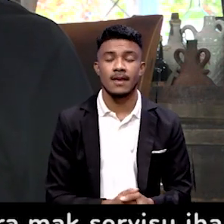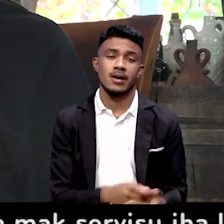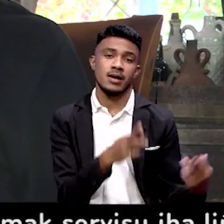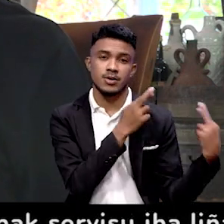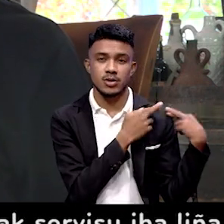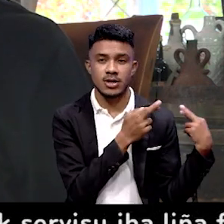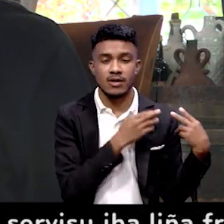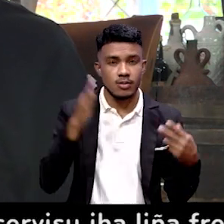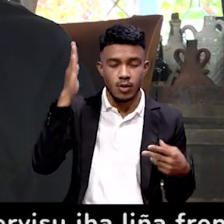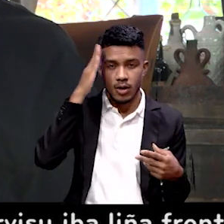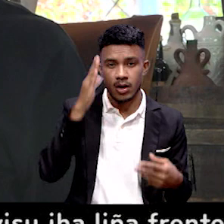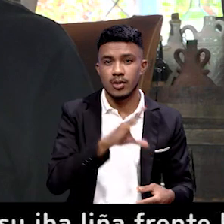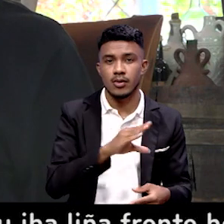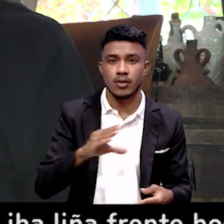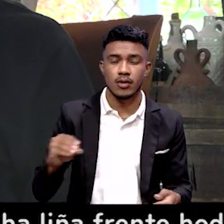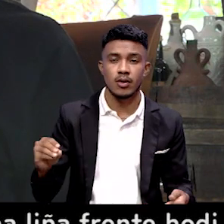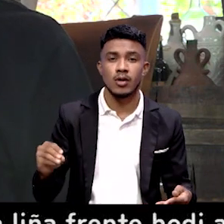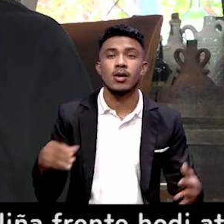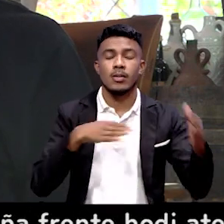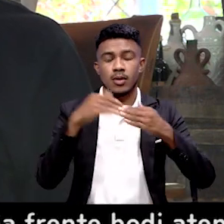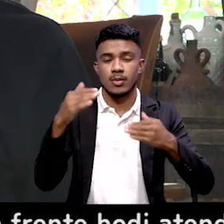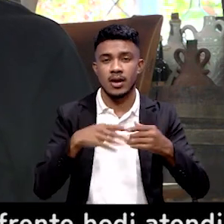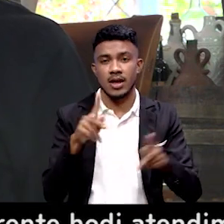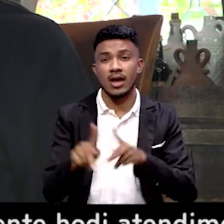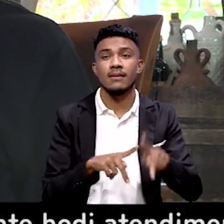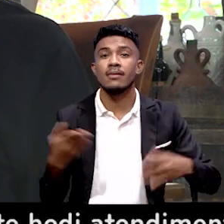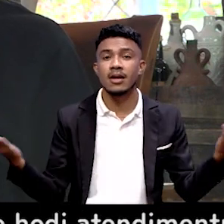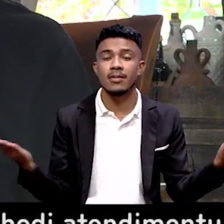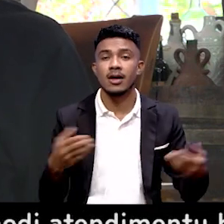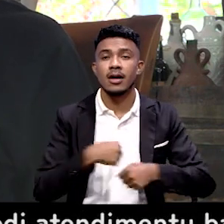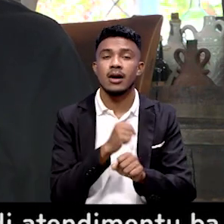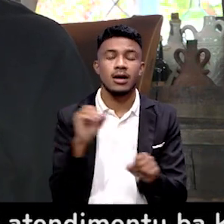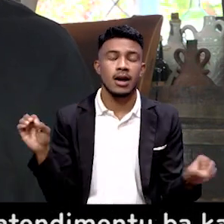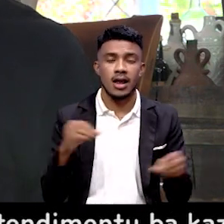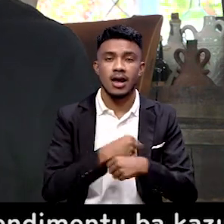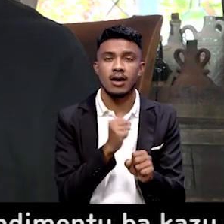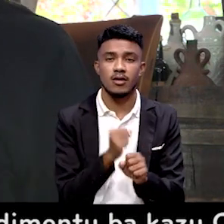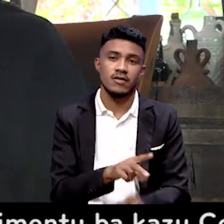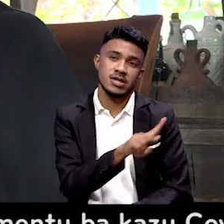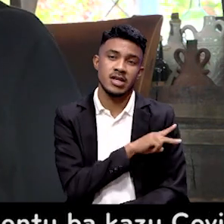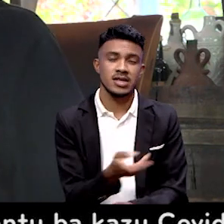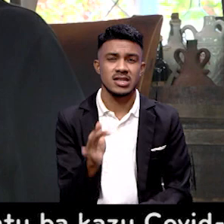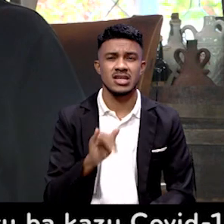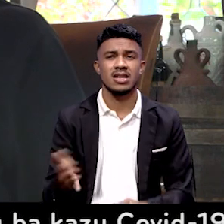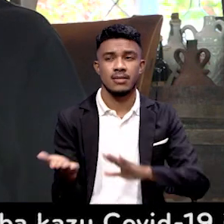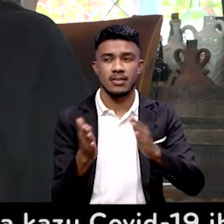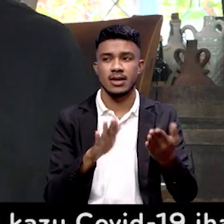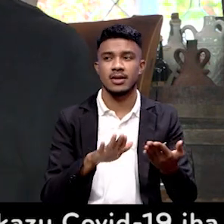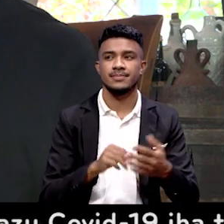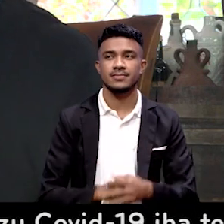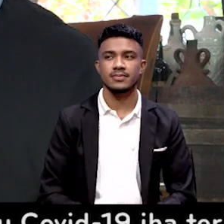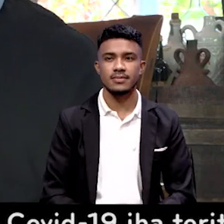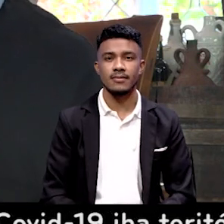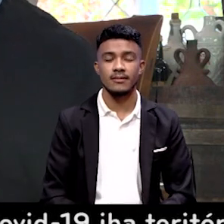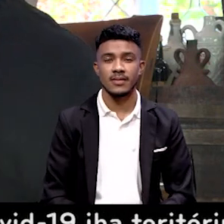Responsável moral e criminal. Se emana bem a vacina, tamba rona sina e mate. Ah,